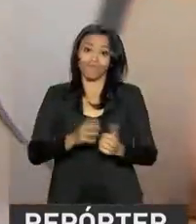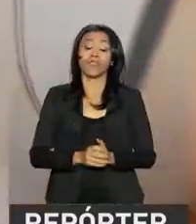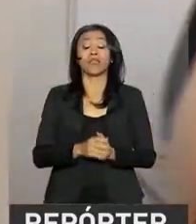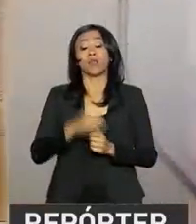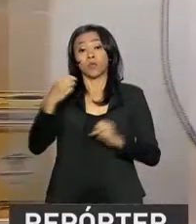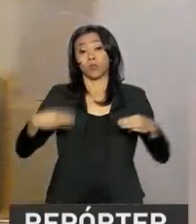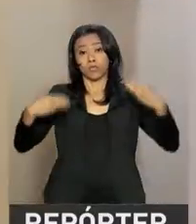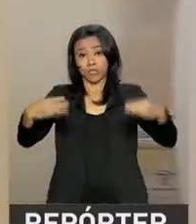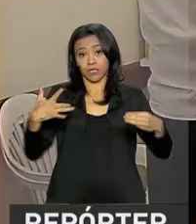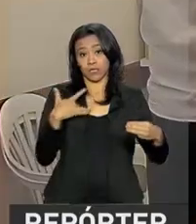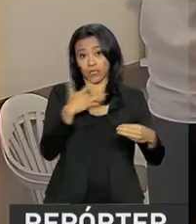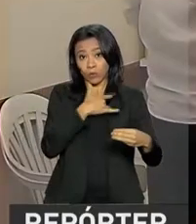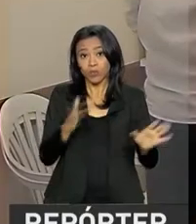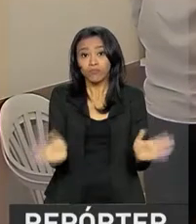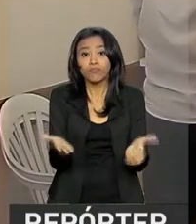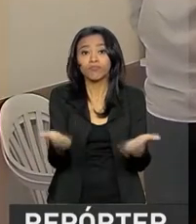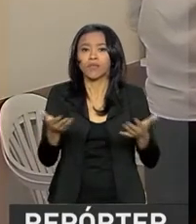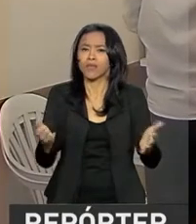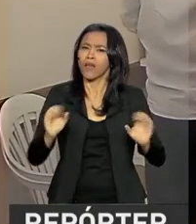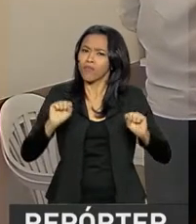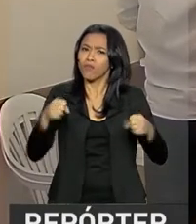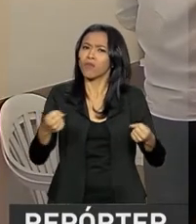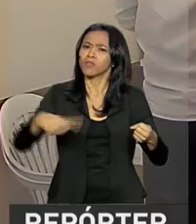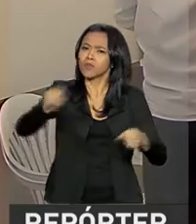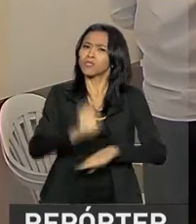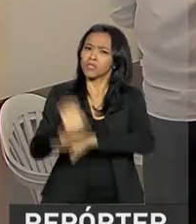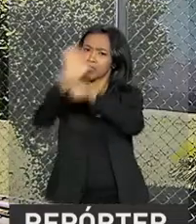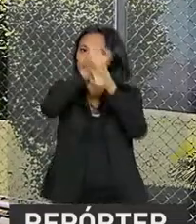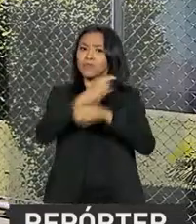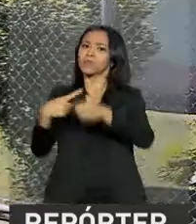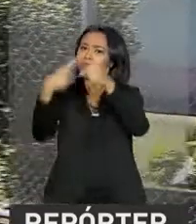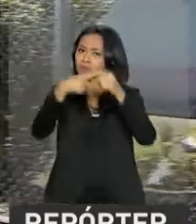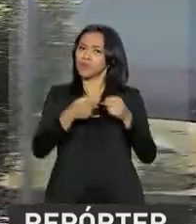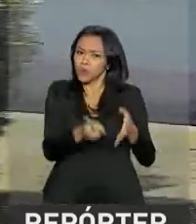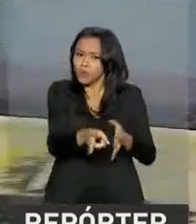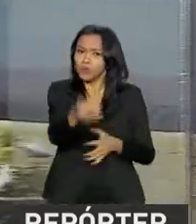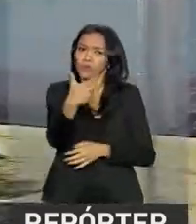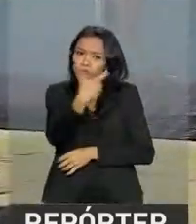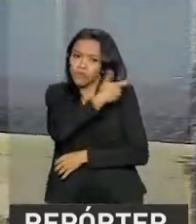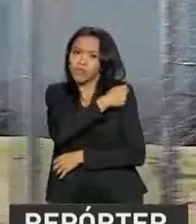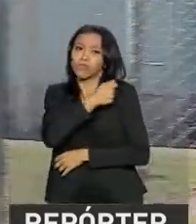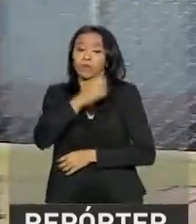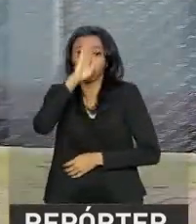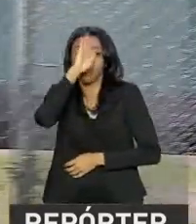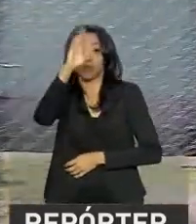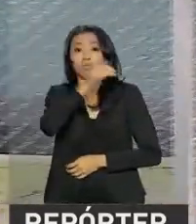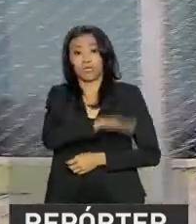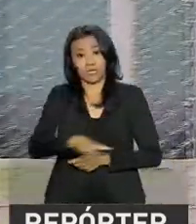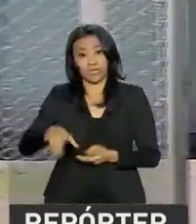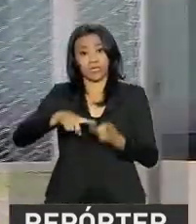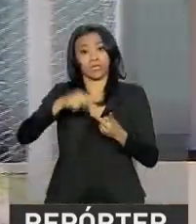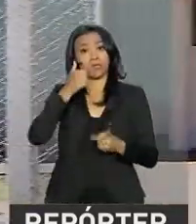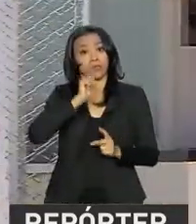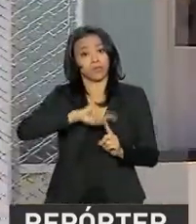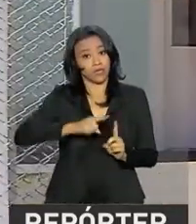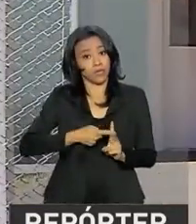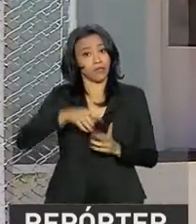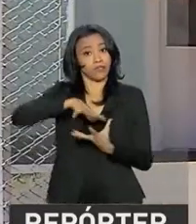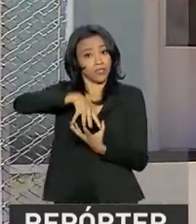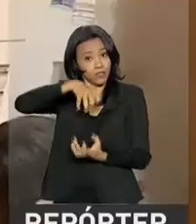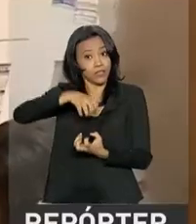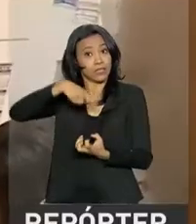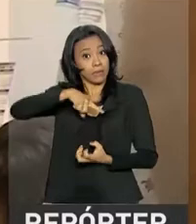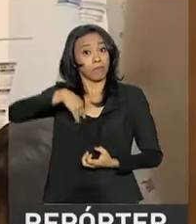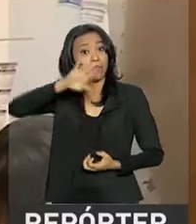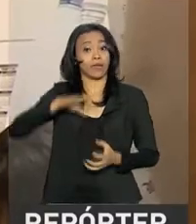de estados e municípios intensificarem a vacinação especialmente crianças gestantes e idosos que têm